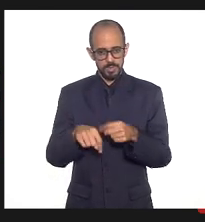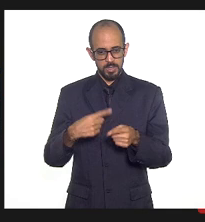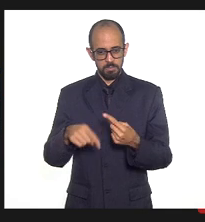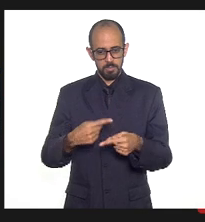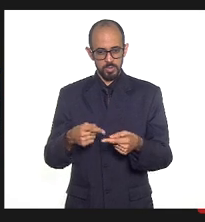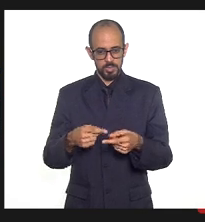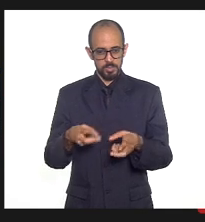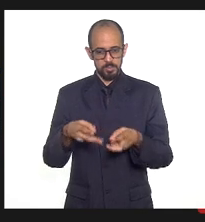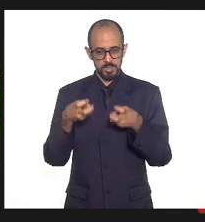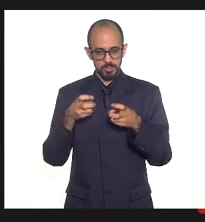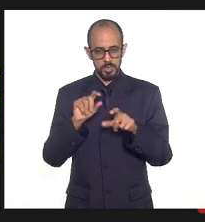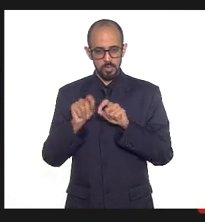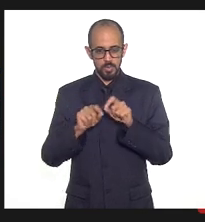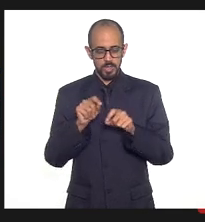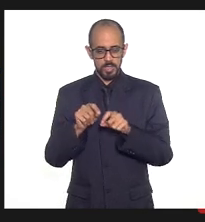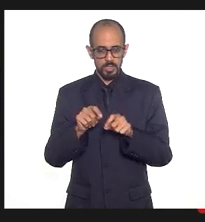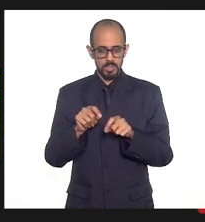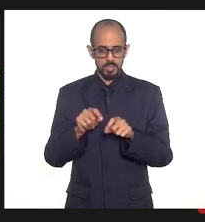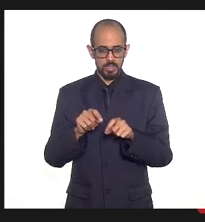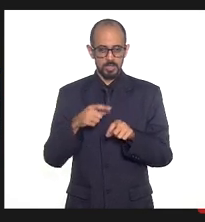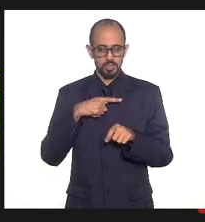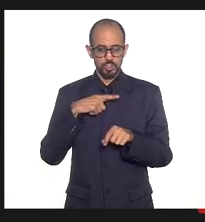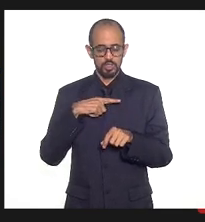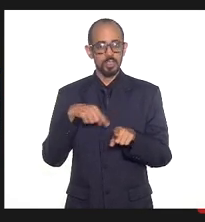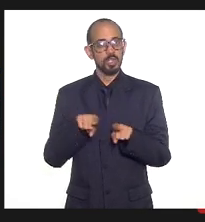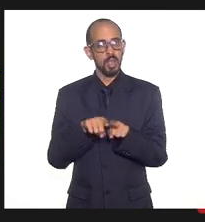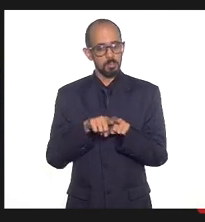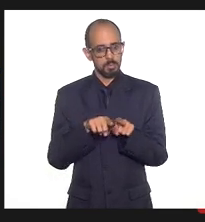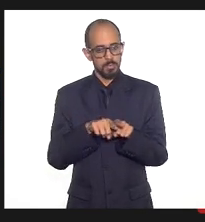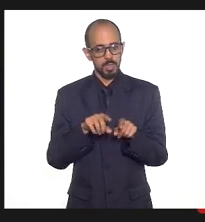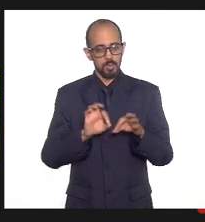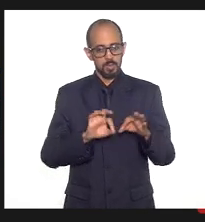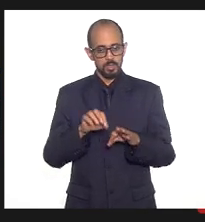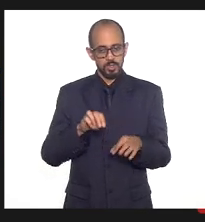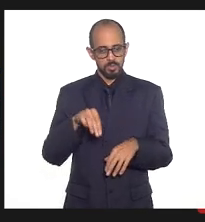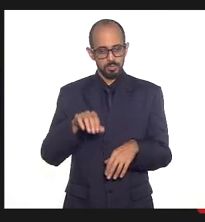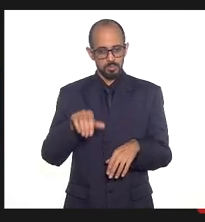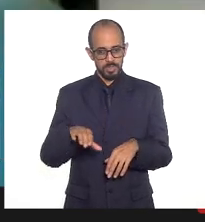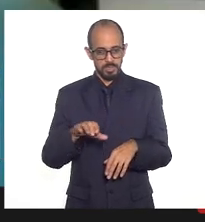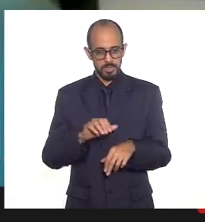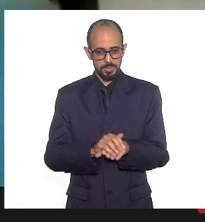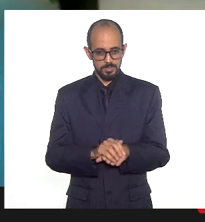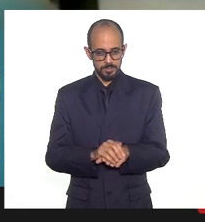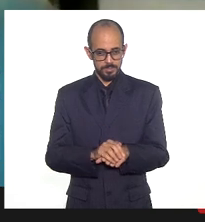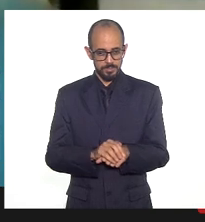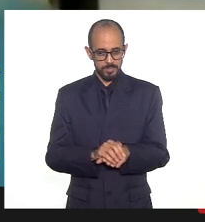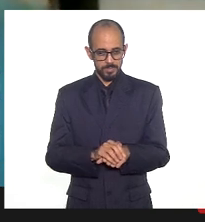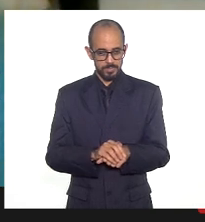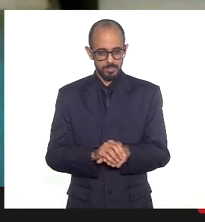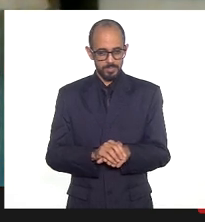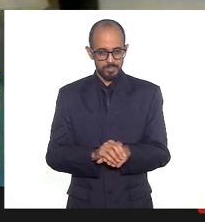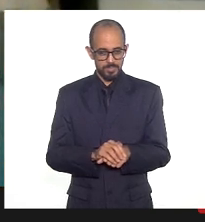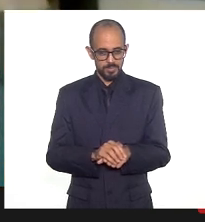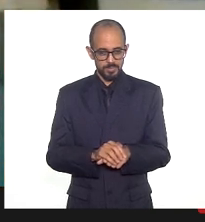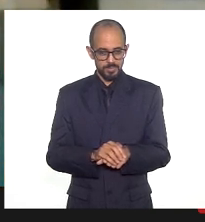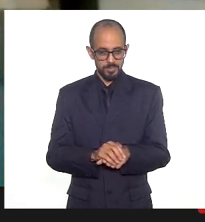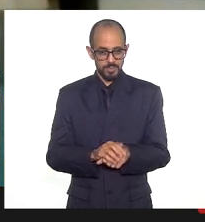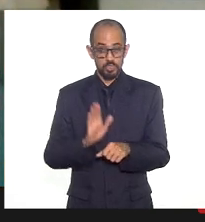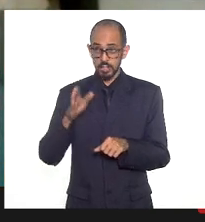viu que tinha também o projeto do MIC. E que é importante. Rejane, eu tenho a impressão que não era lei na